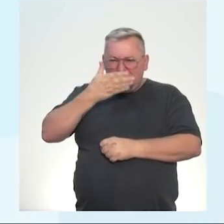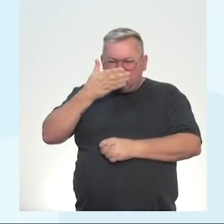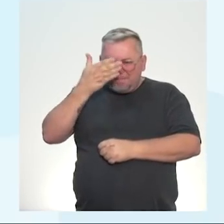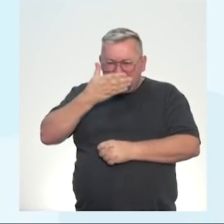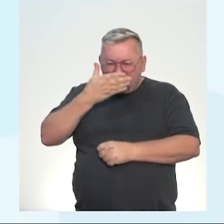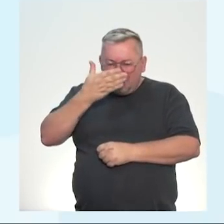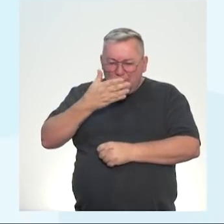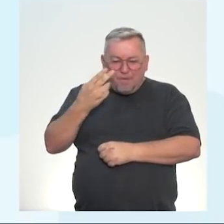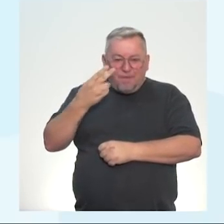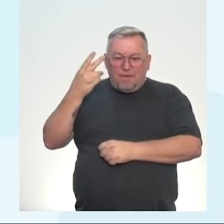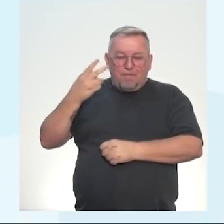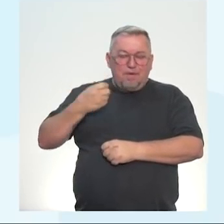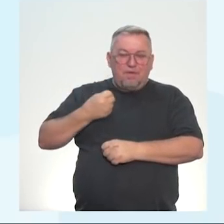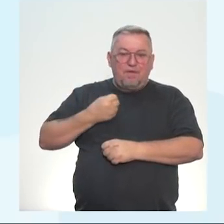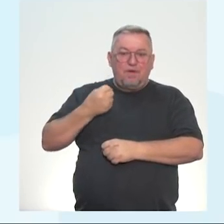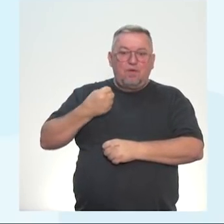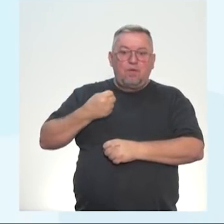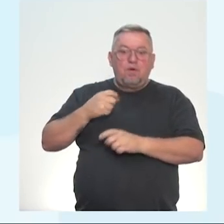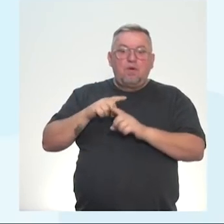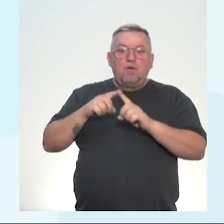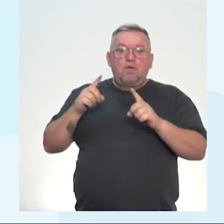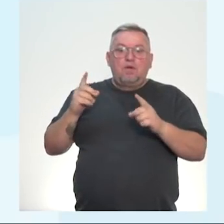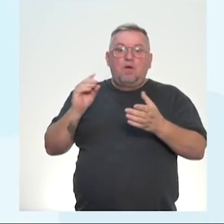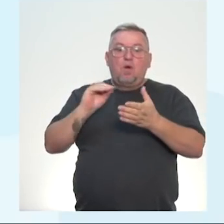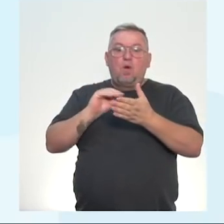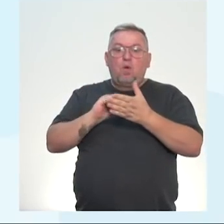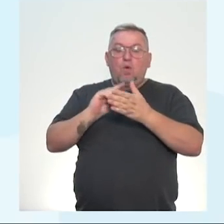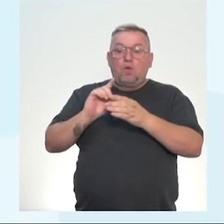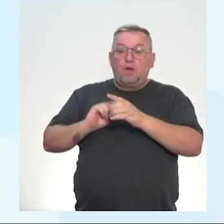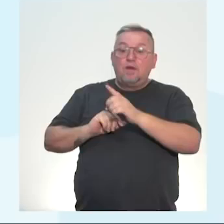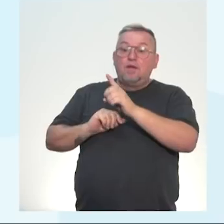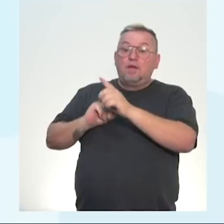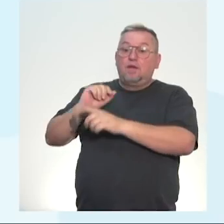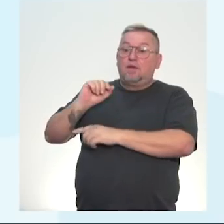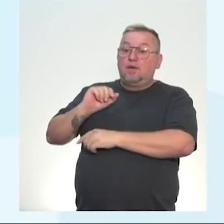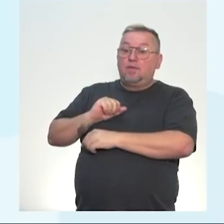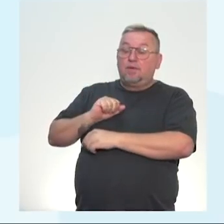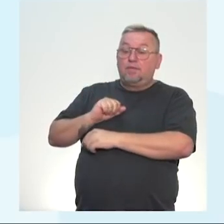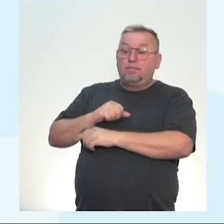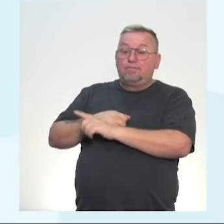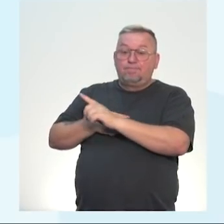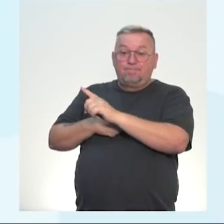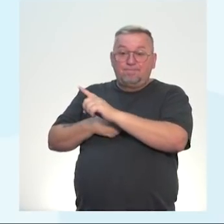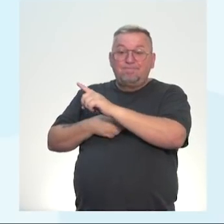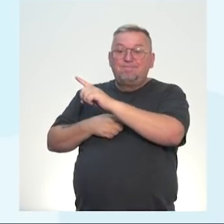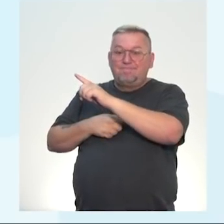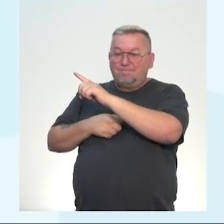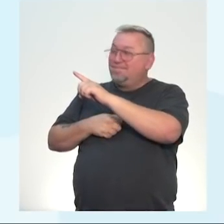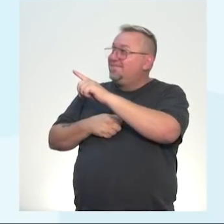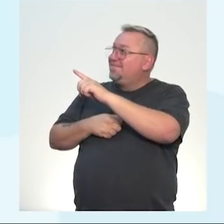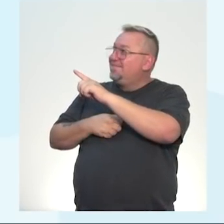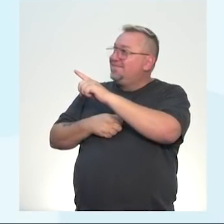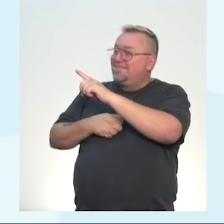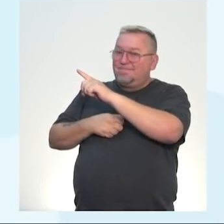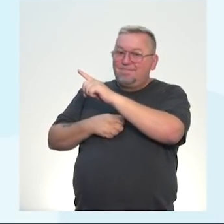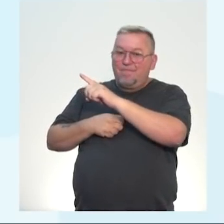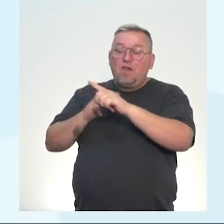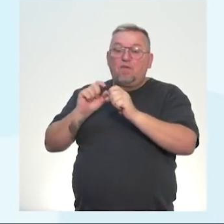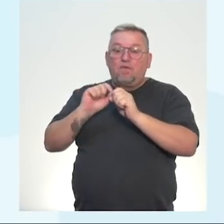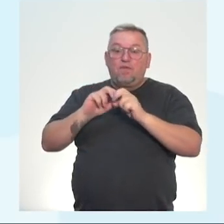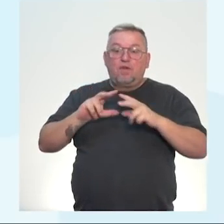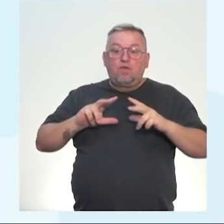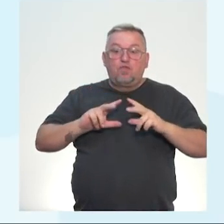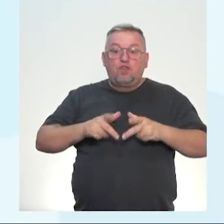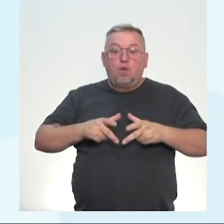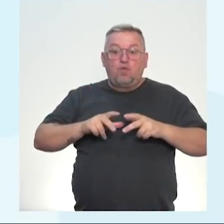o tamanho aí dos valores. E aí eu coloquei ele ali no canto direito, ó. Coloquei ali, como essa imagem foi feita no GeoGebra,